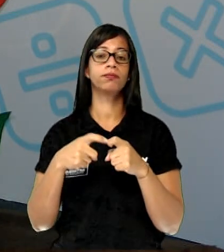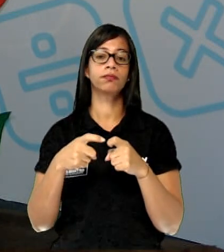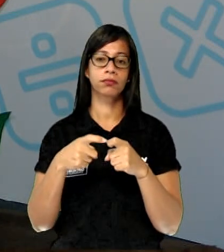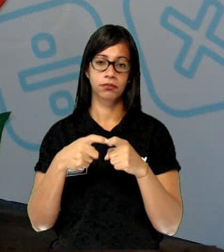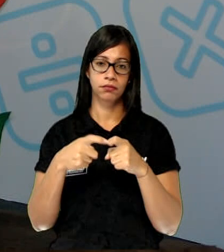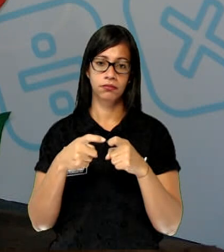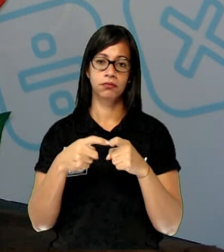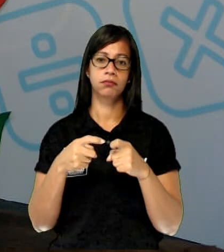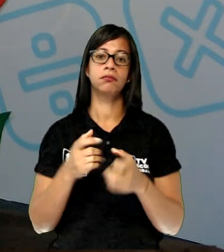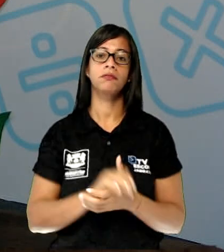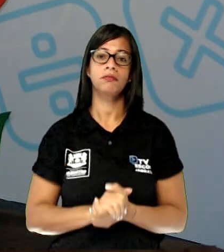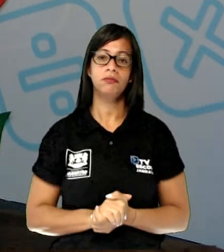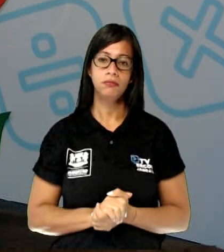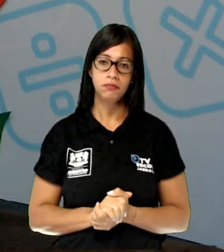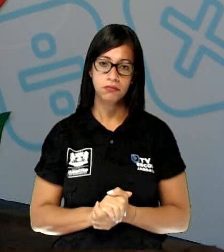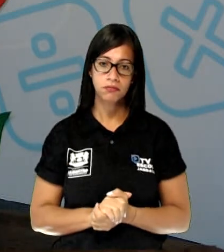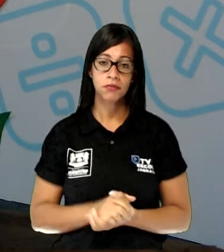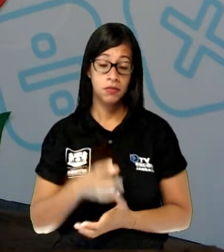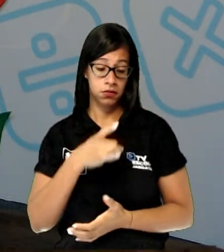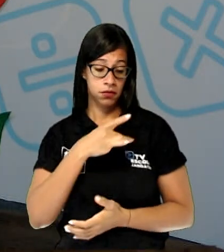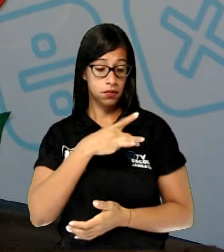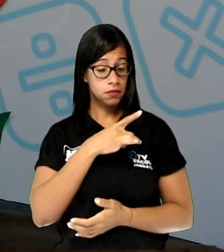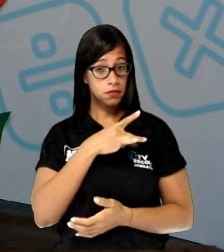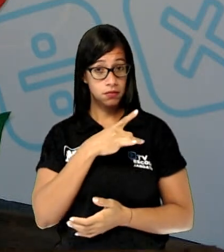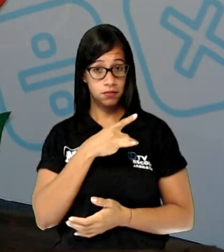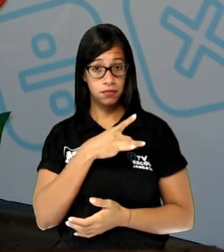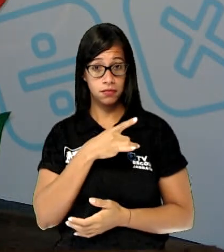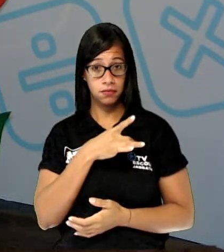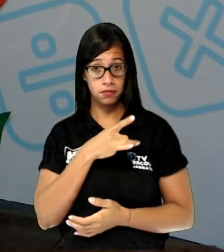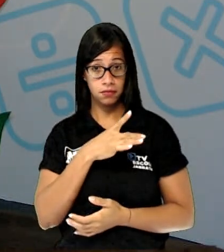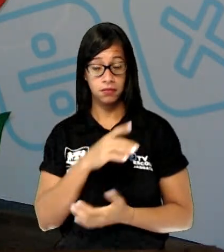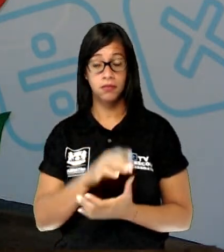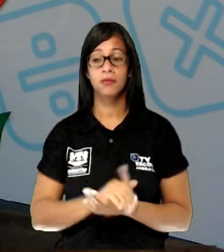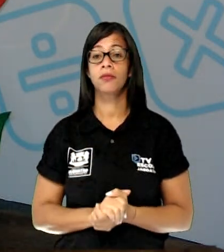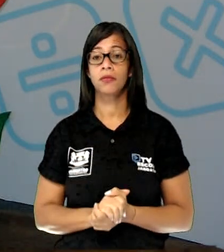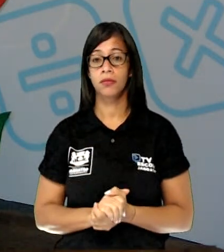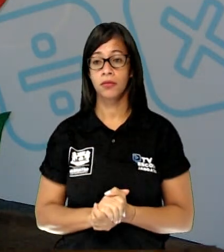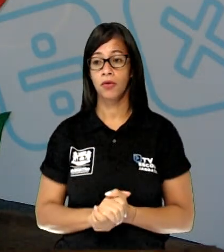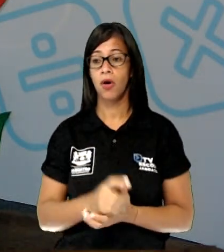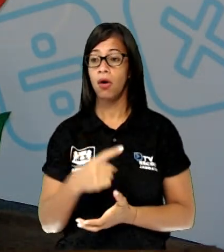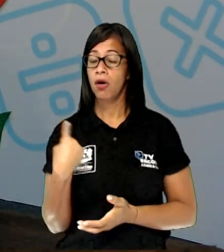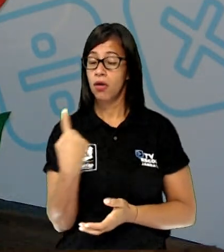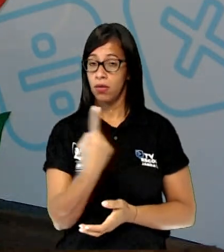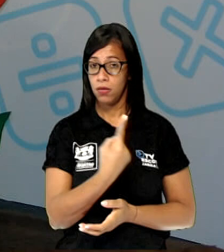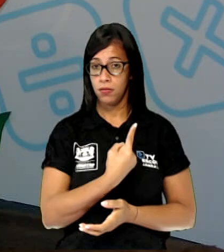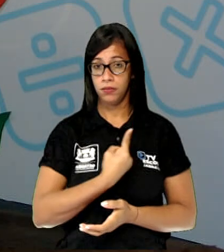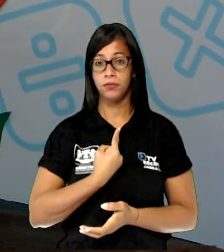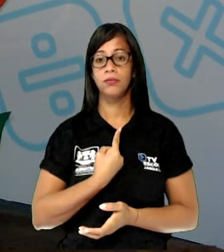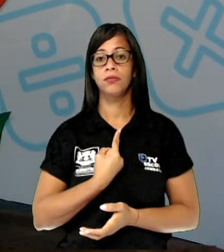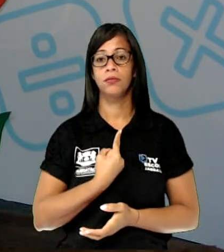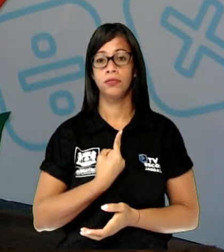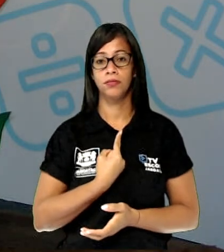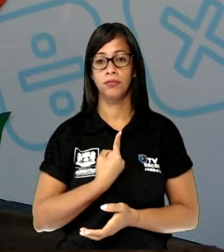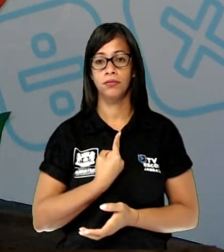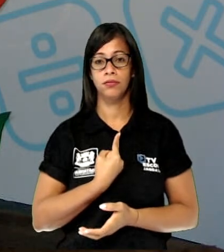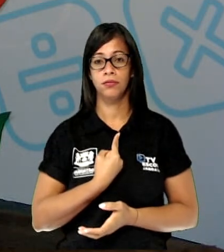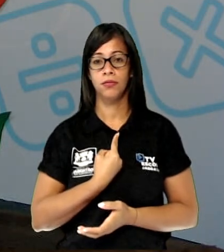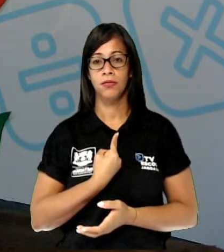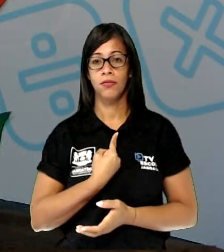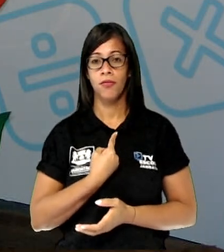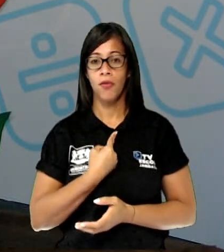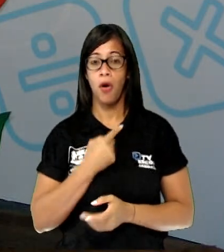assunto. E esses medos todos nós vamos encontrar aqui, ó. Agora